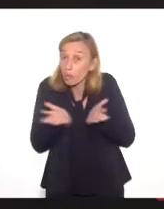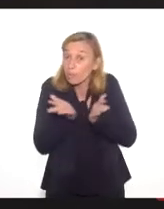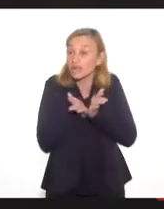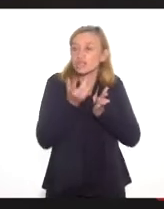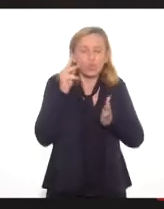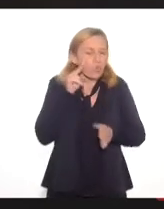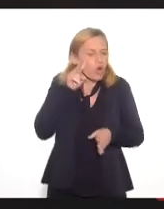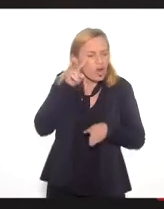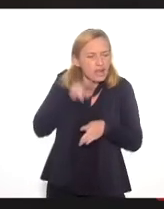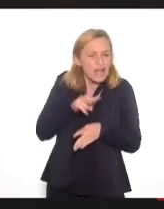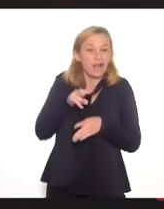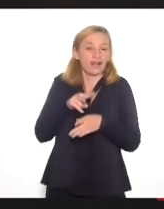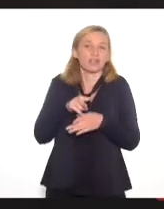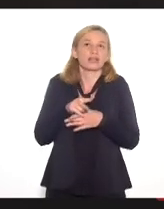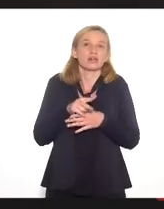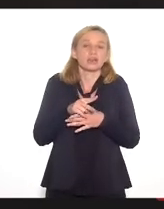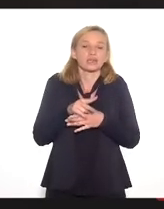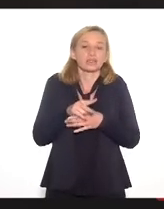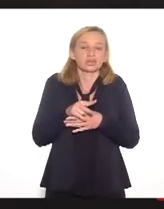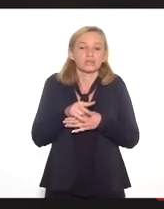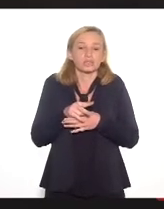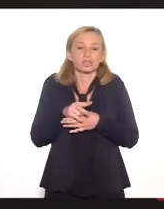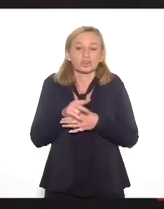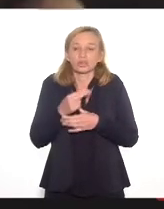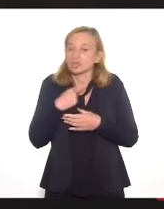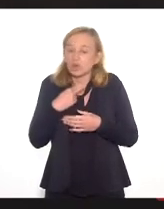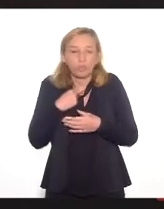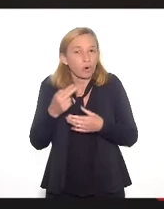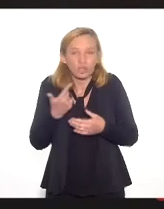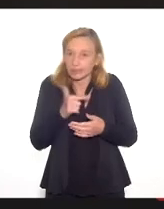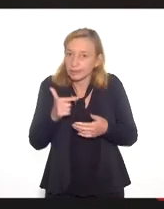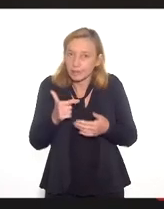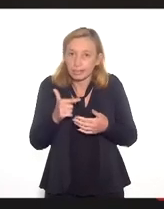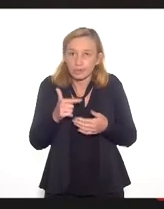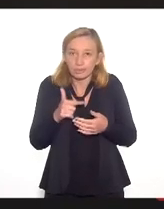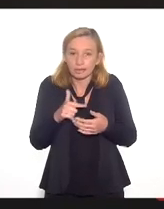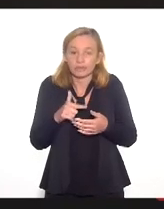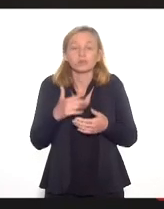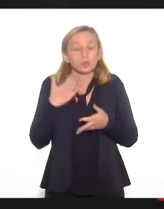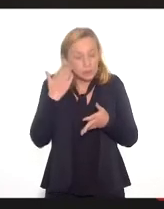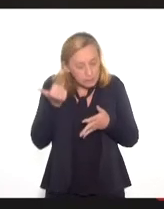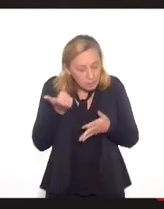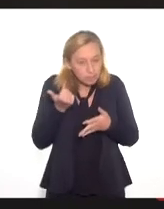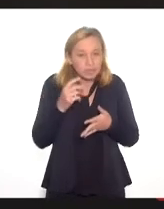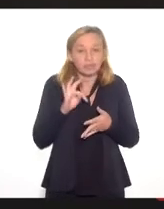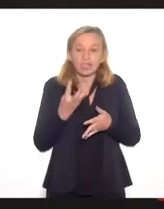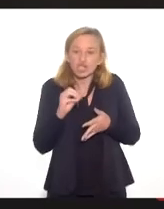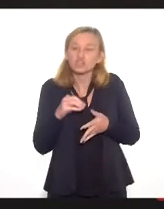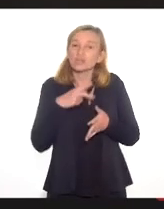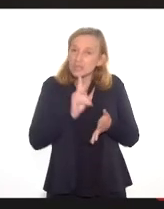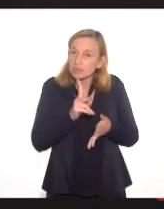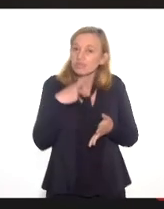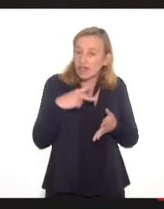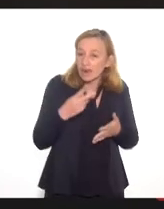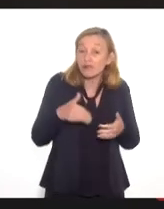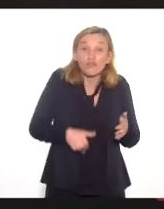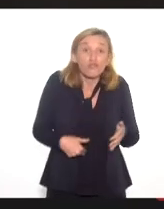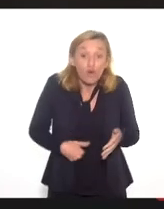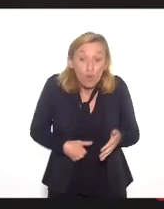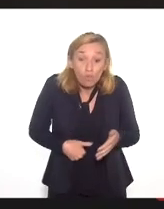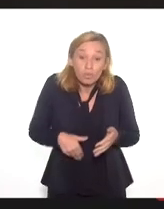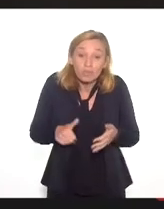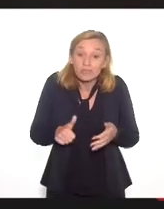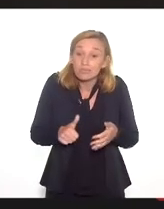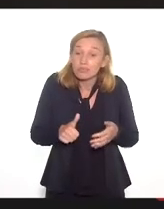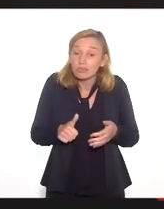com o olhar de que aquilo não pode existir não pode acontecer a gente sabe Betinho sempre disse isso a fome é a